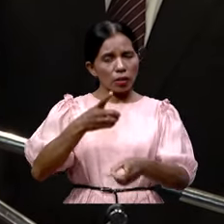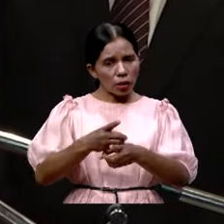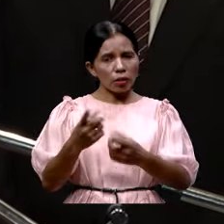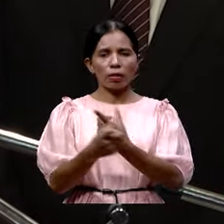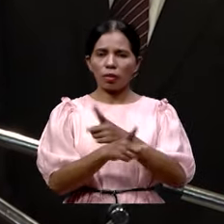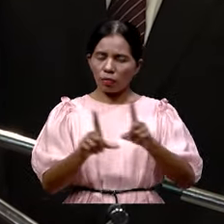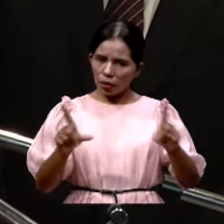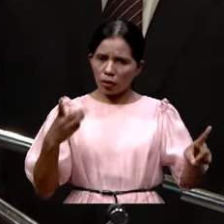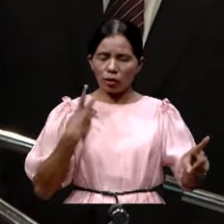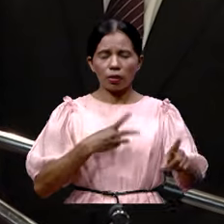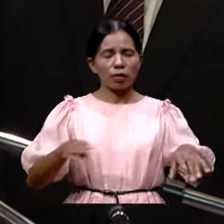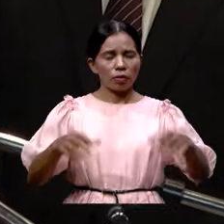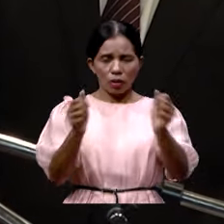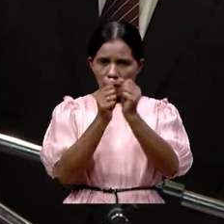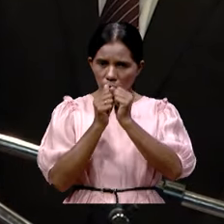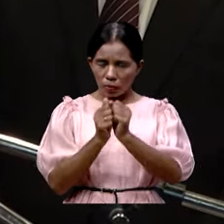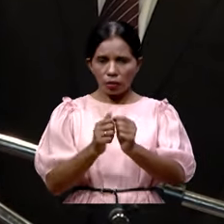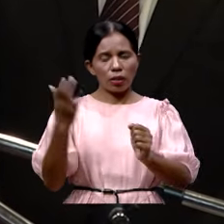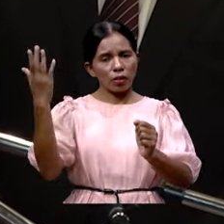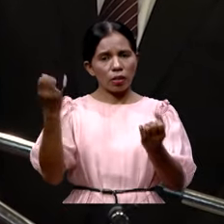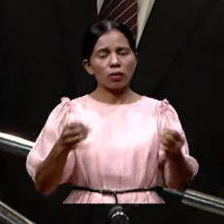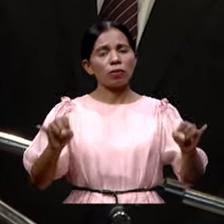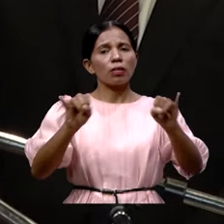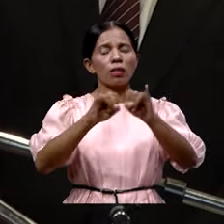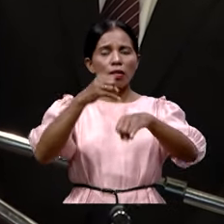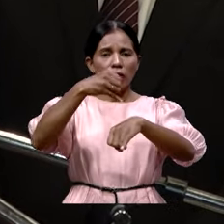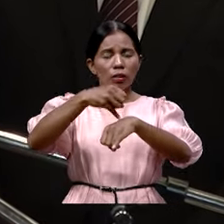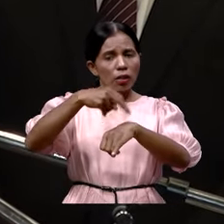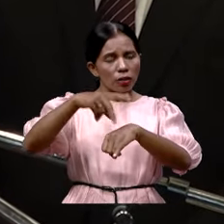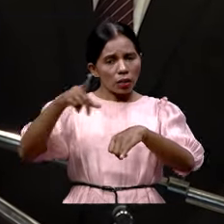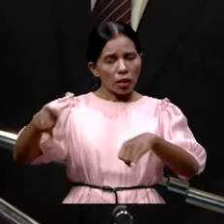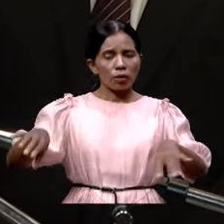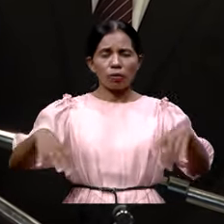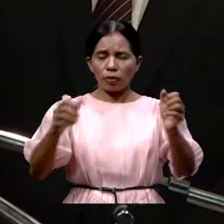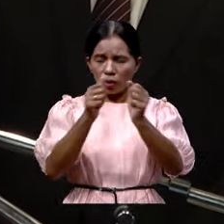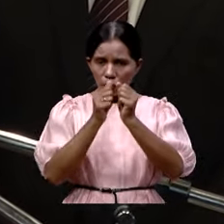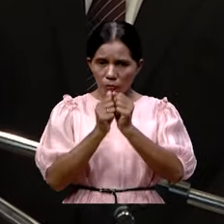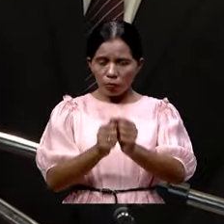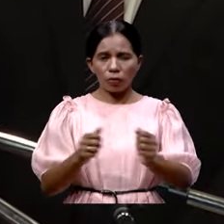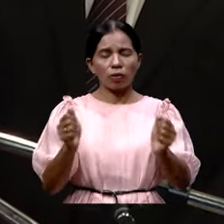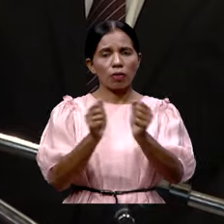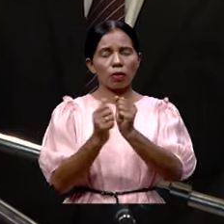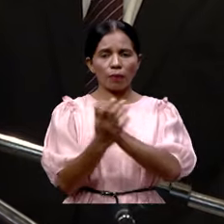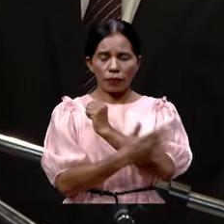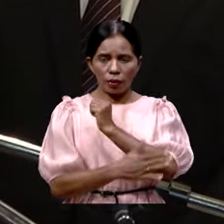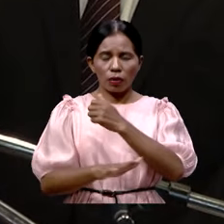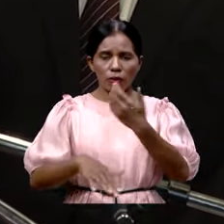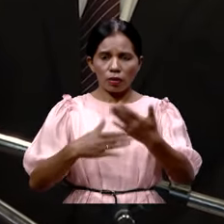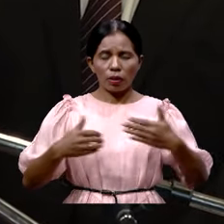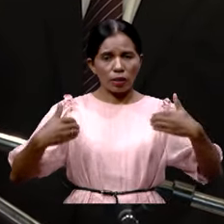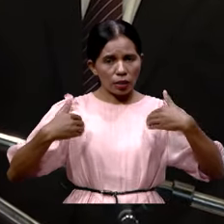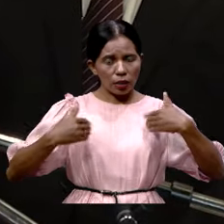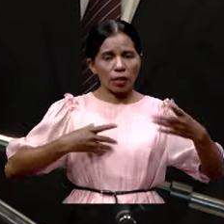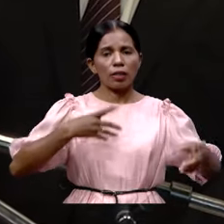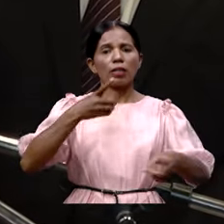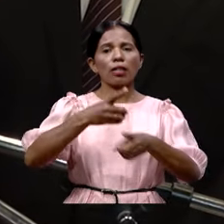busca colaborar nós e as situações internacionais para hamete liuta multilateralismo e direito